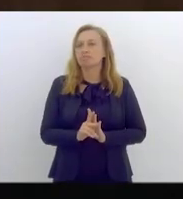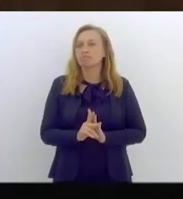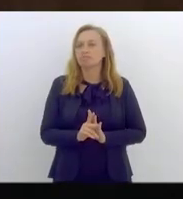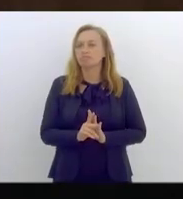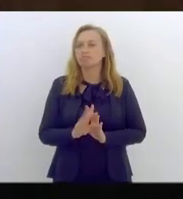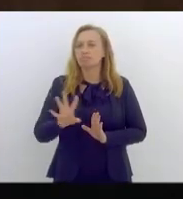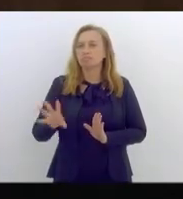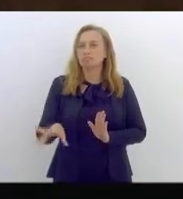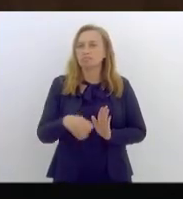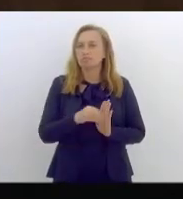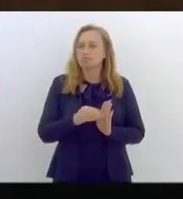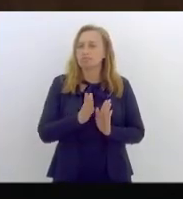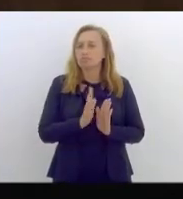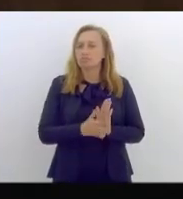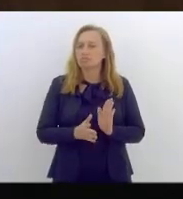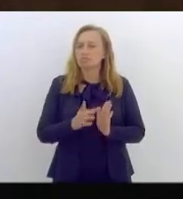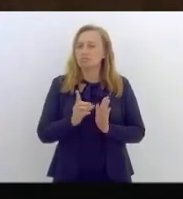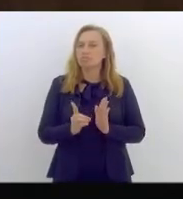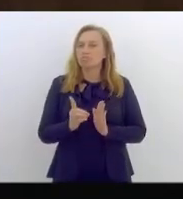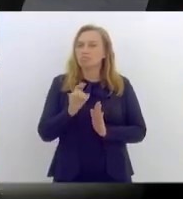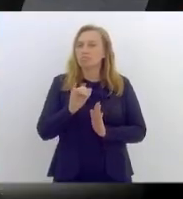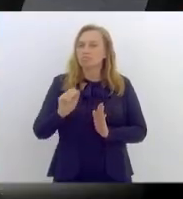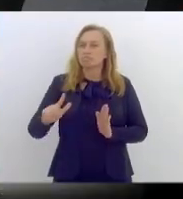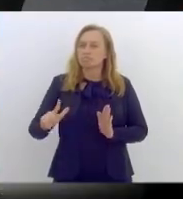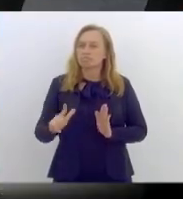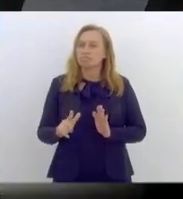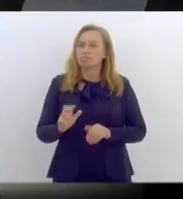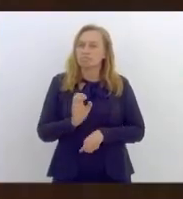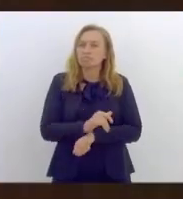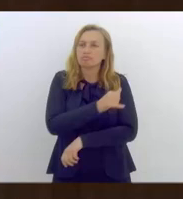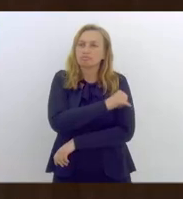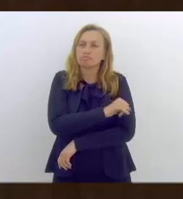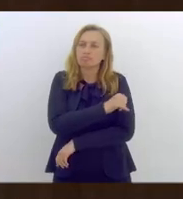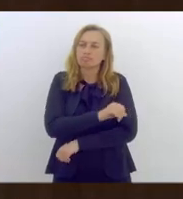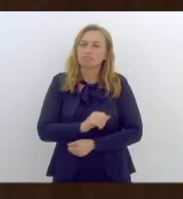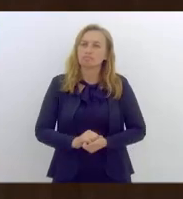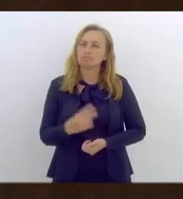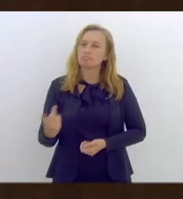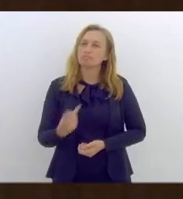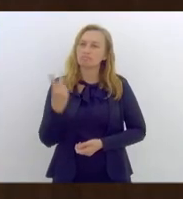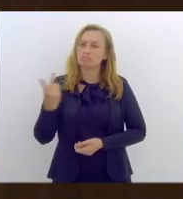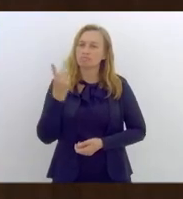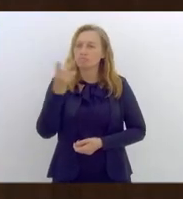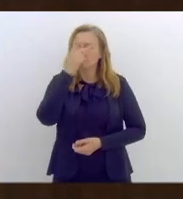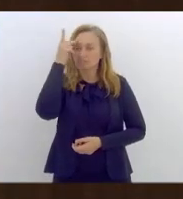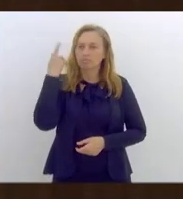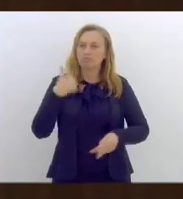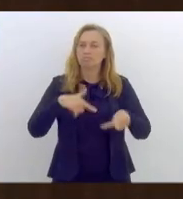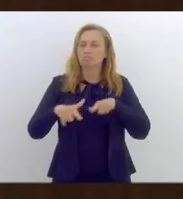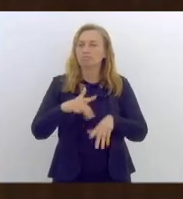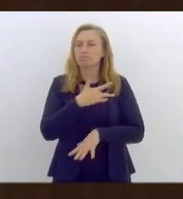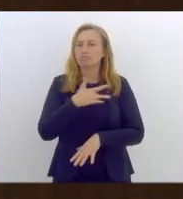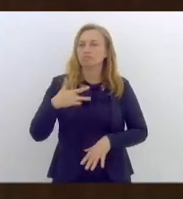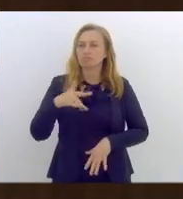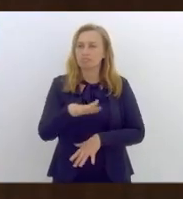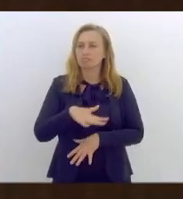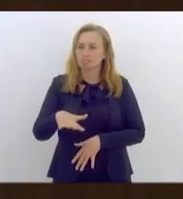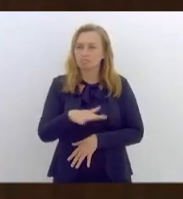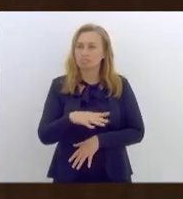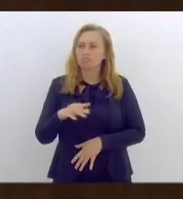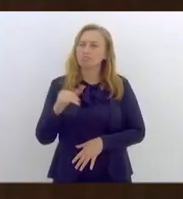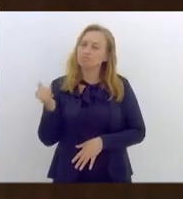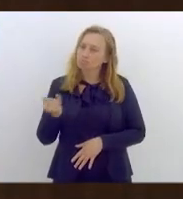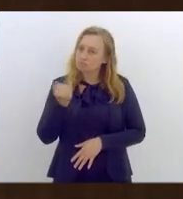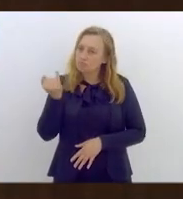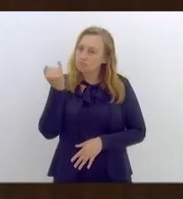inclui no calendário Oficial do Estado do Rio de Janeiro a semana Estadual de valorização dos trabalhadores da Saúde extremamente